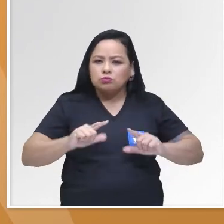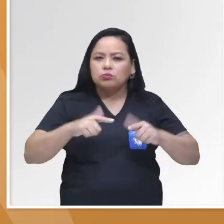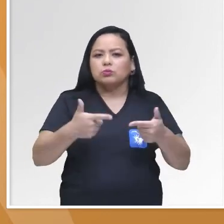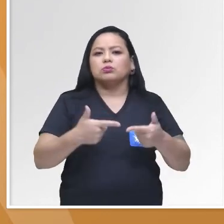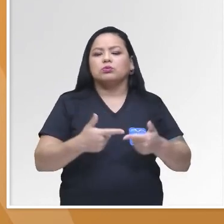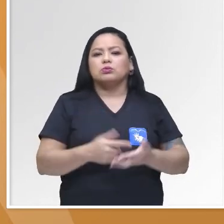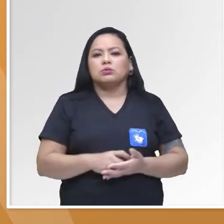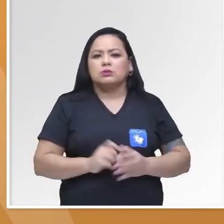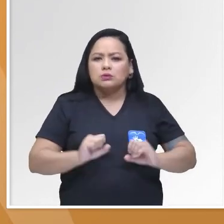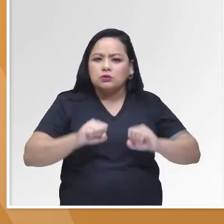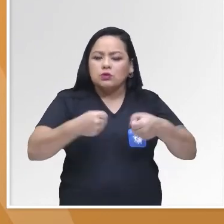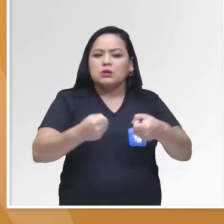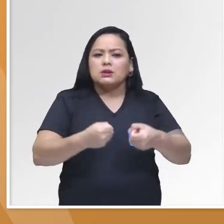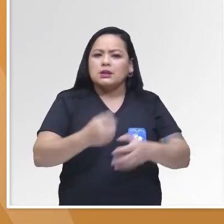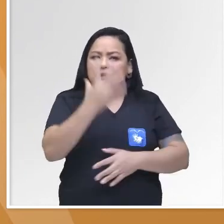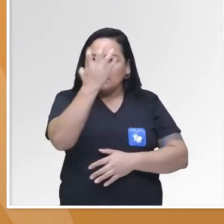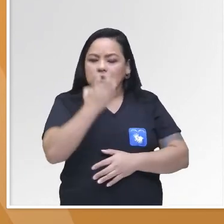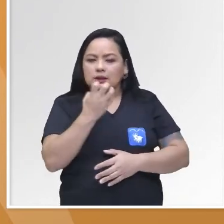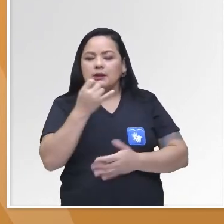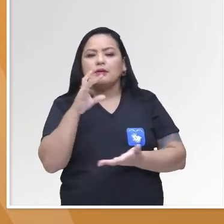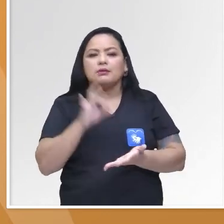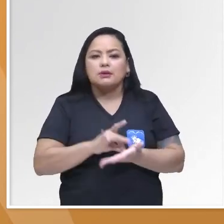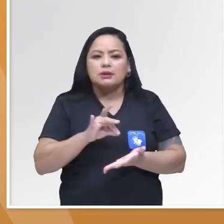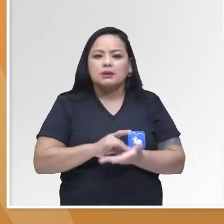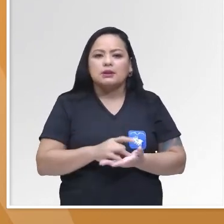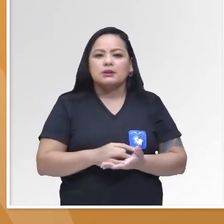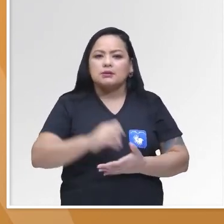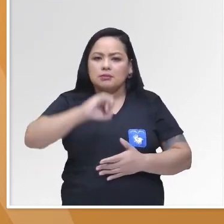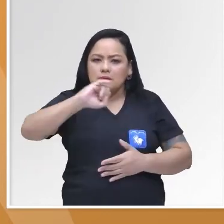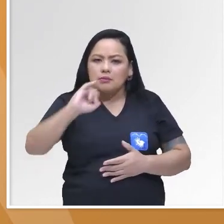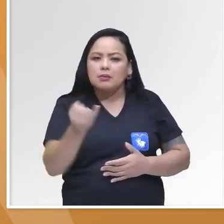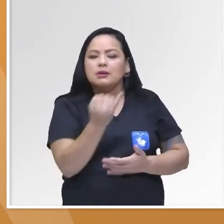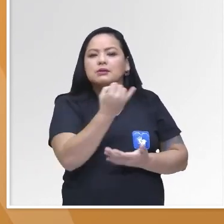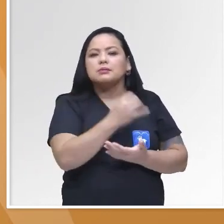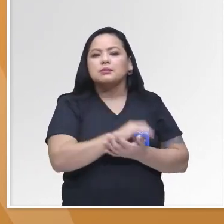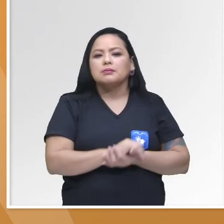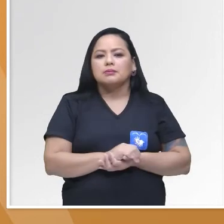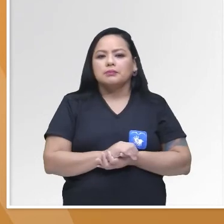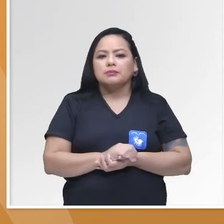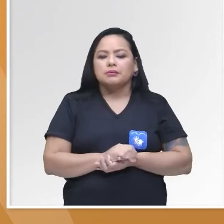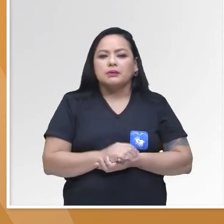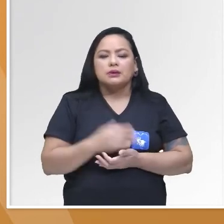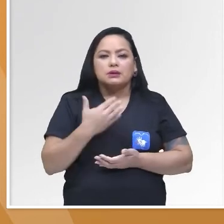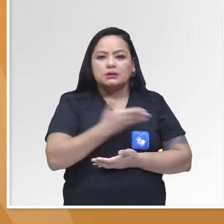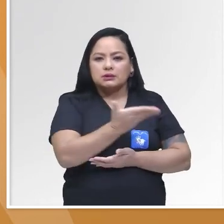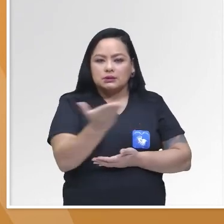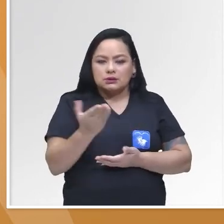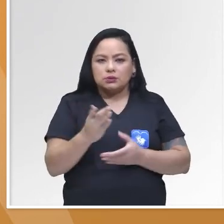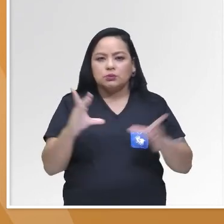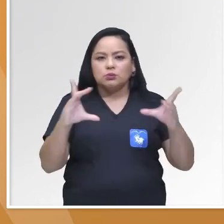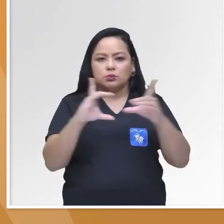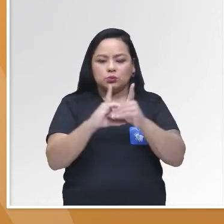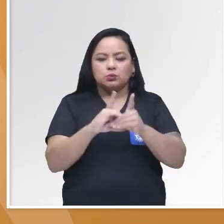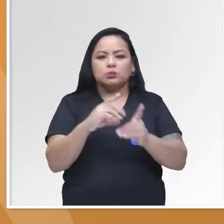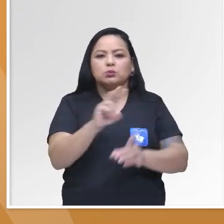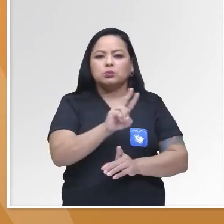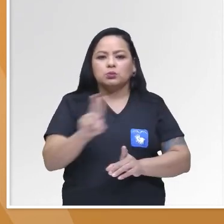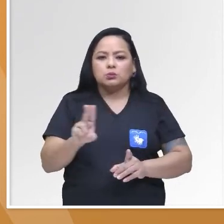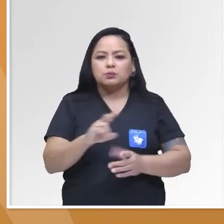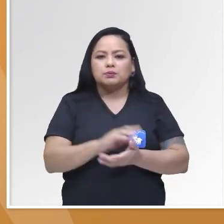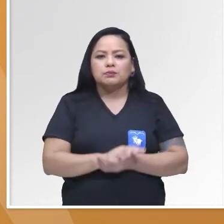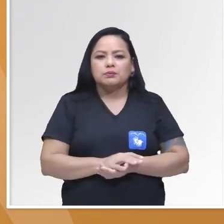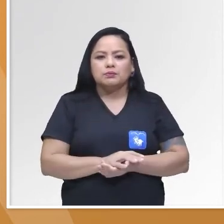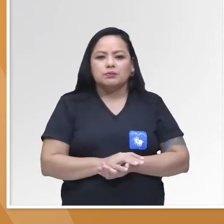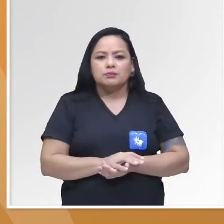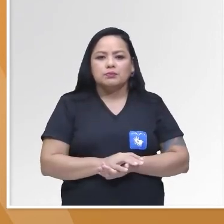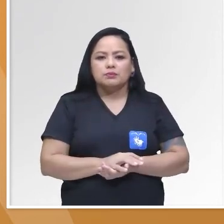de forma séria, eu diria, participarem disto que nós chamamos de democracia. Sai